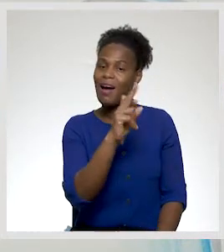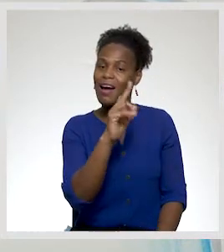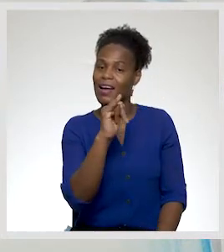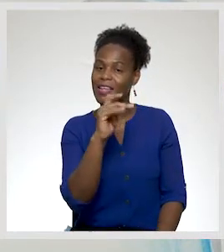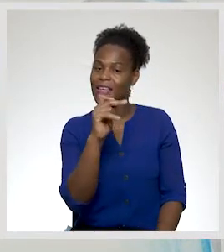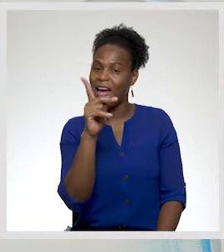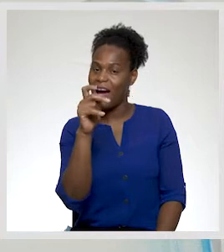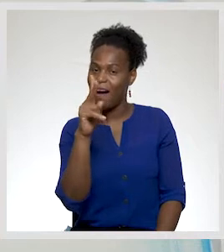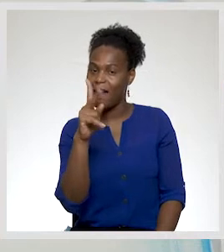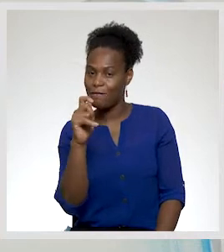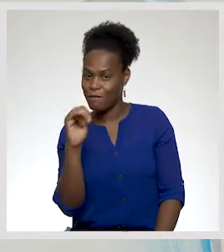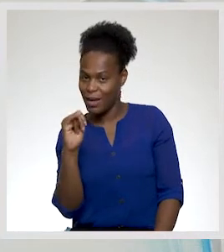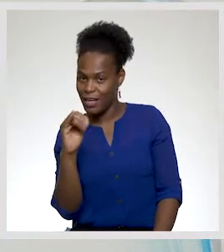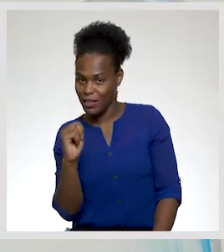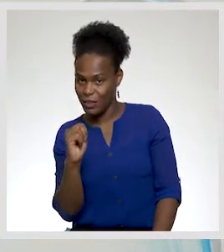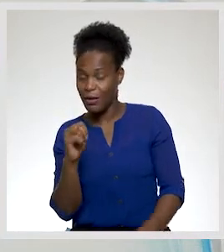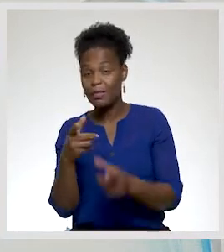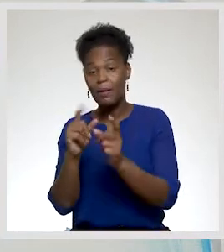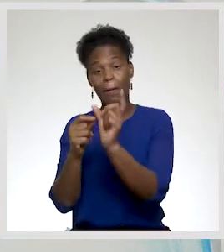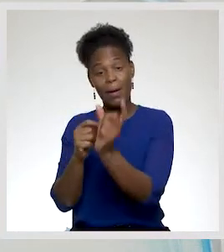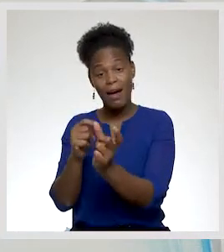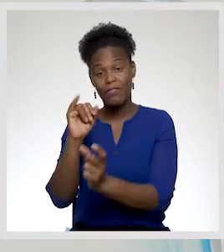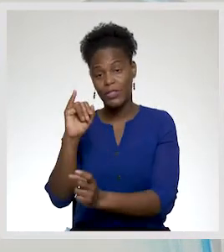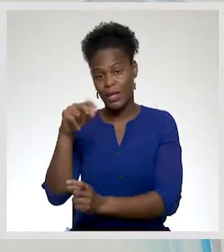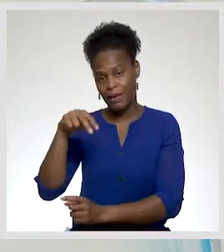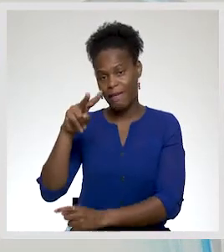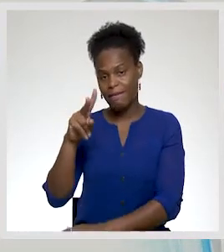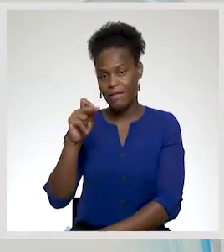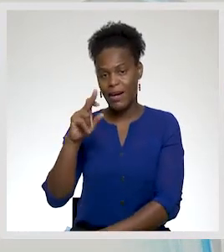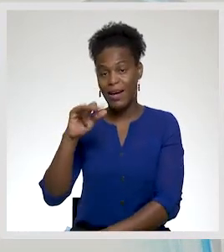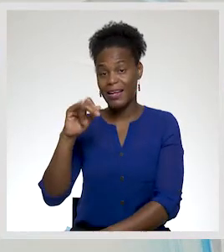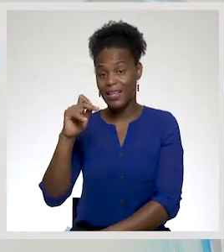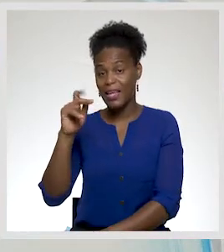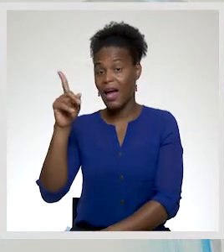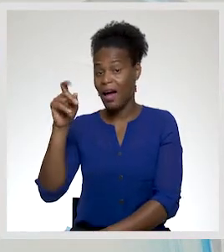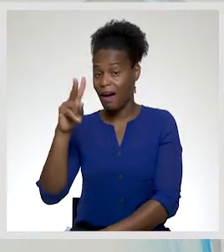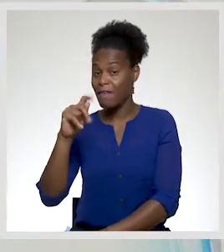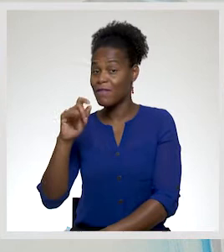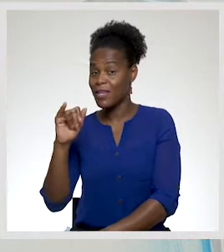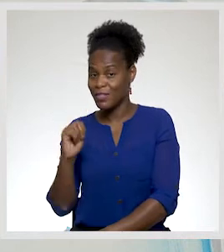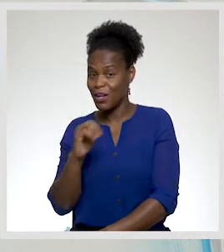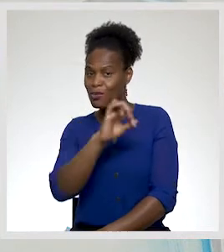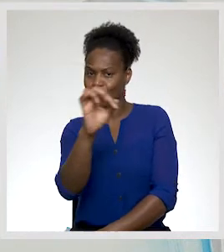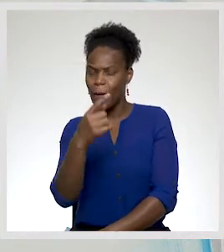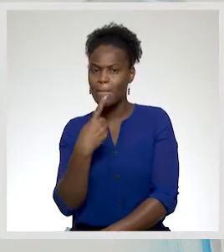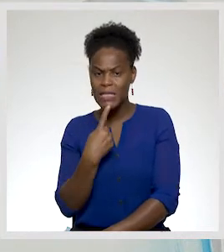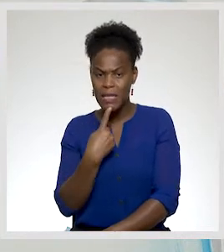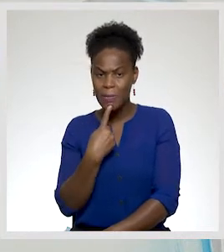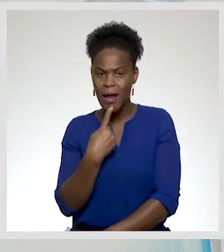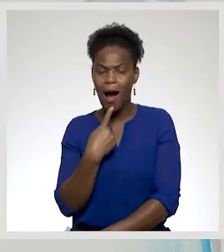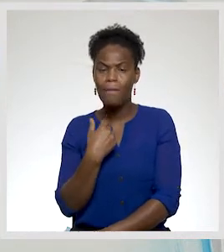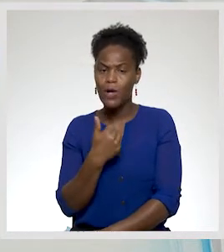entre palavras variáveis e palavras invariáveis? Perceberam? Muito bem! E ao longo da nossa